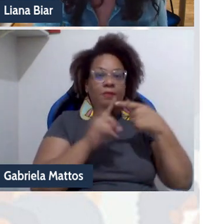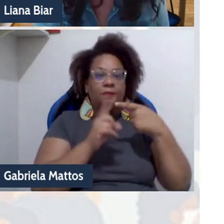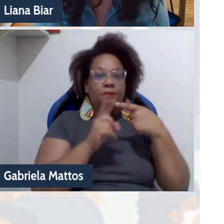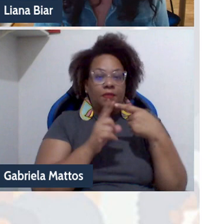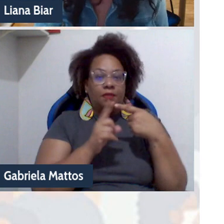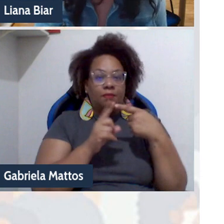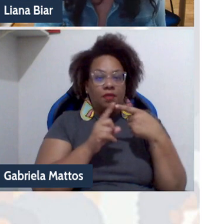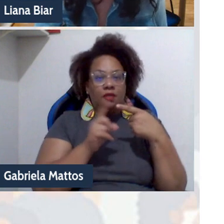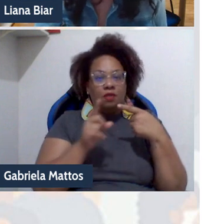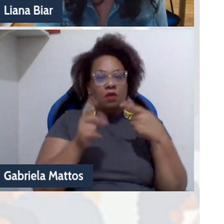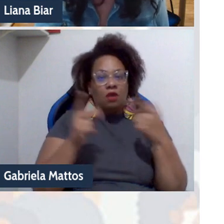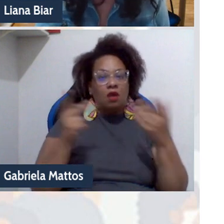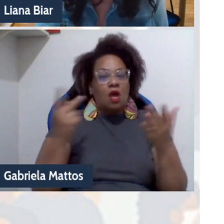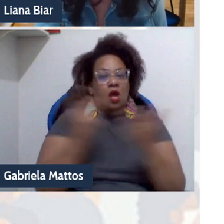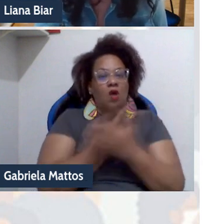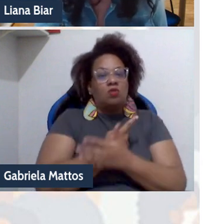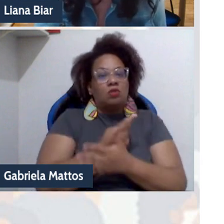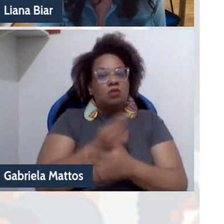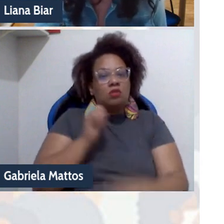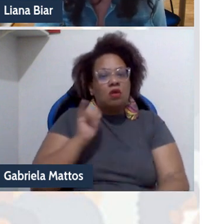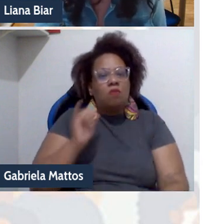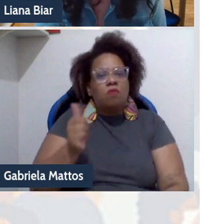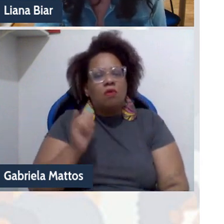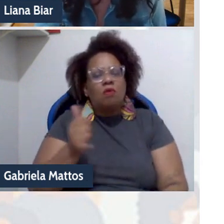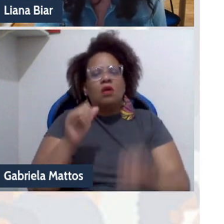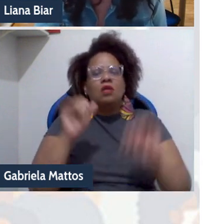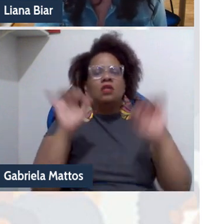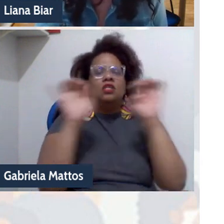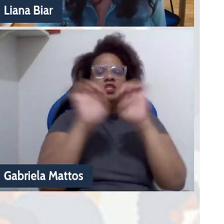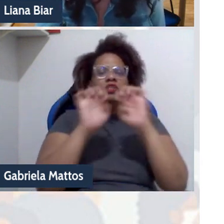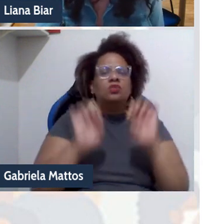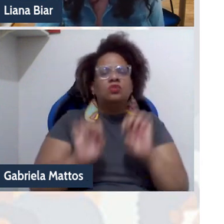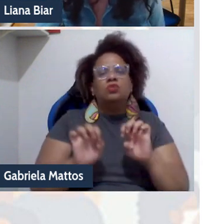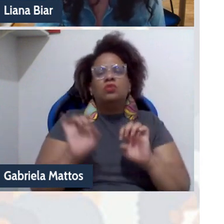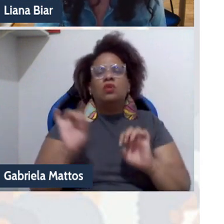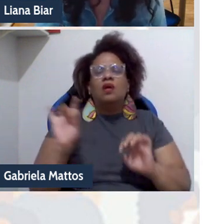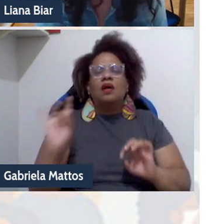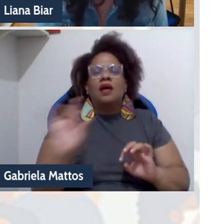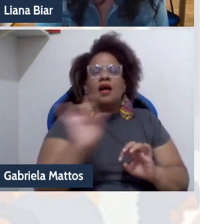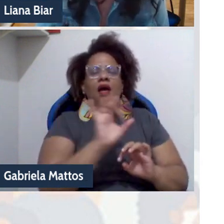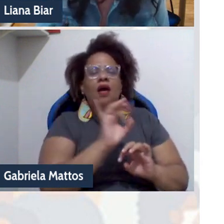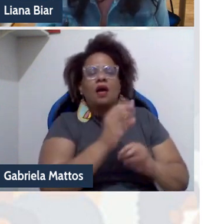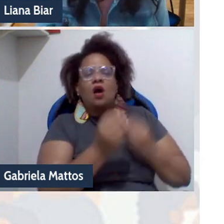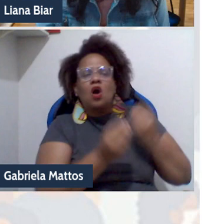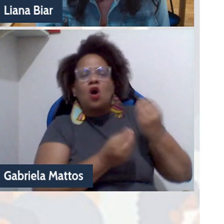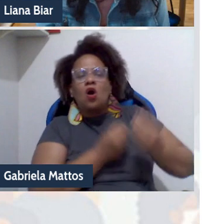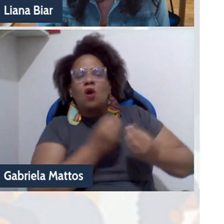evento narrado, na estrutura narrativa, na posição dos elementos, nos modos de avaliar.